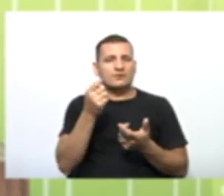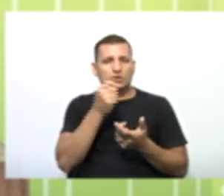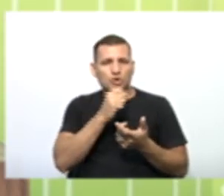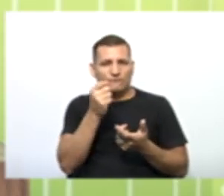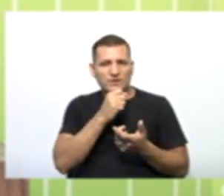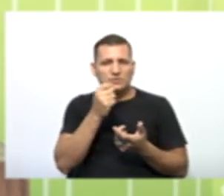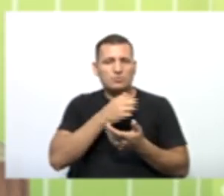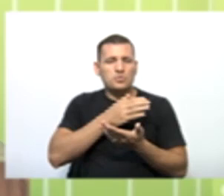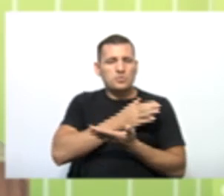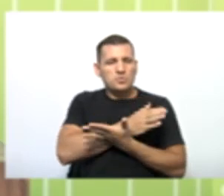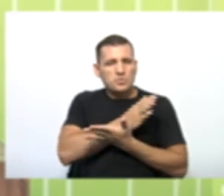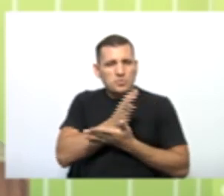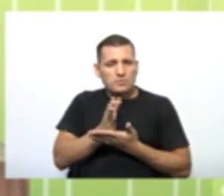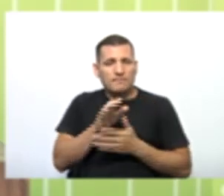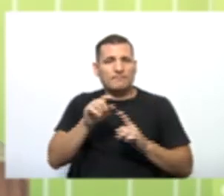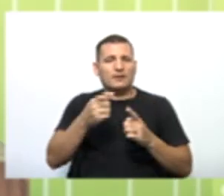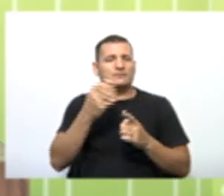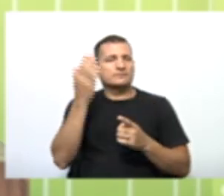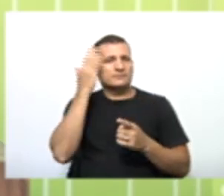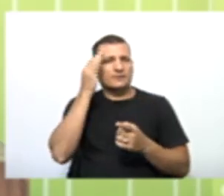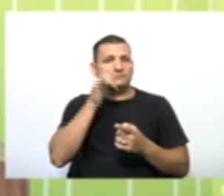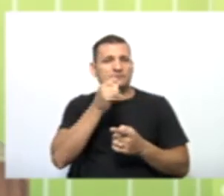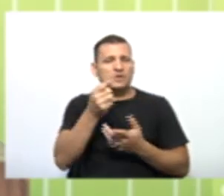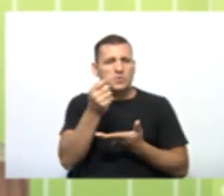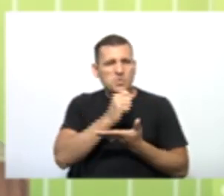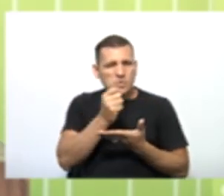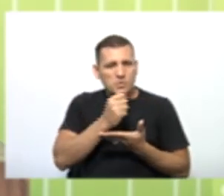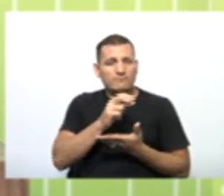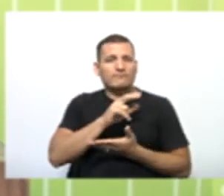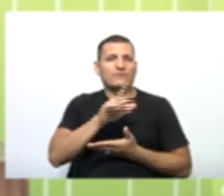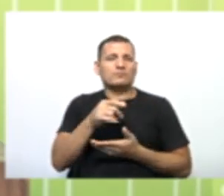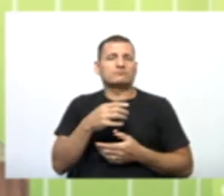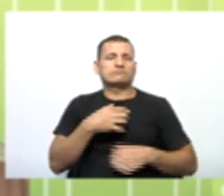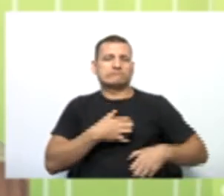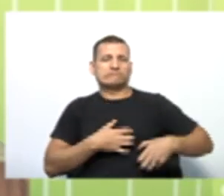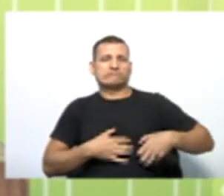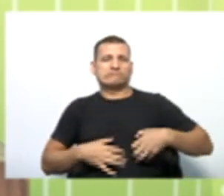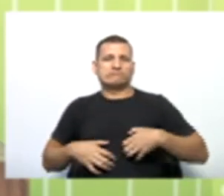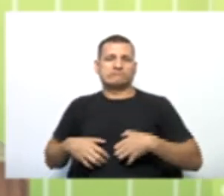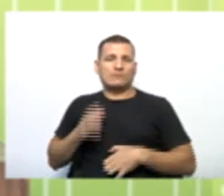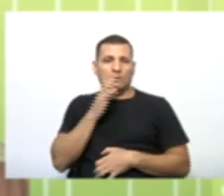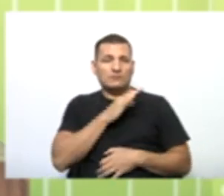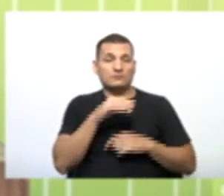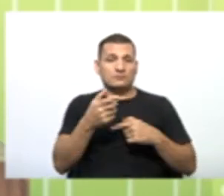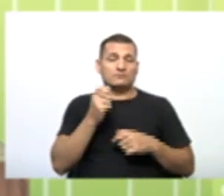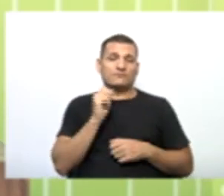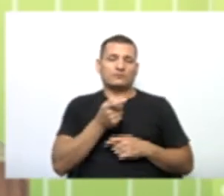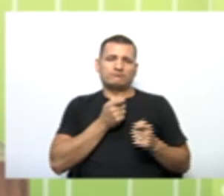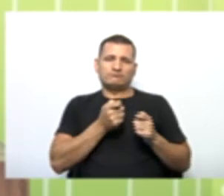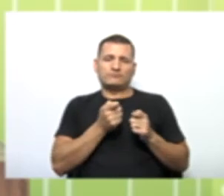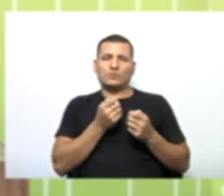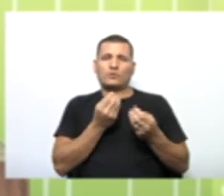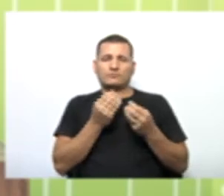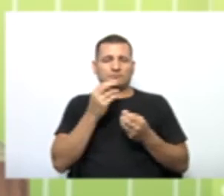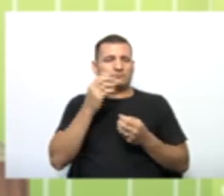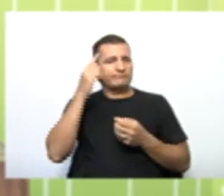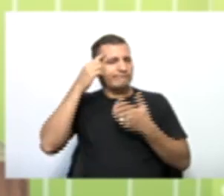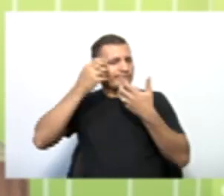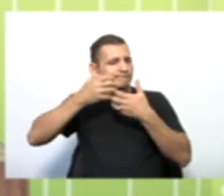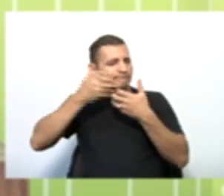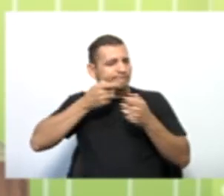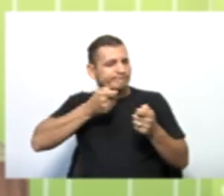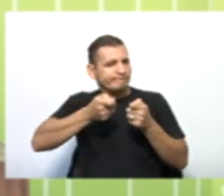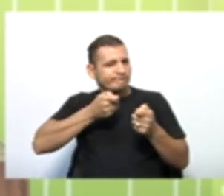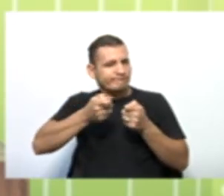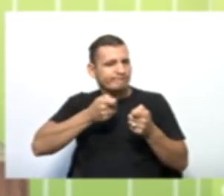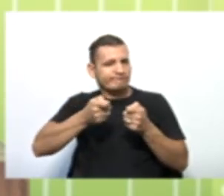todo, mas eu sei que se eu tomar muito sorvete, eu vou acabar passando mal. Então eu vou controlar esse desejo pela minha razão. Vou controlar a